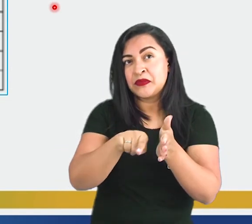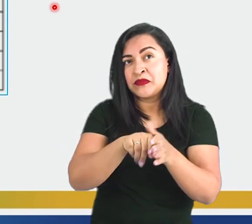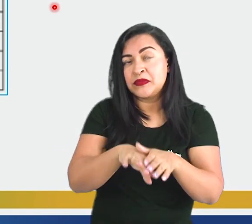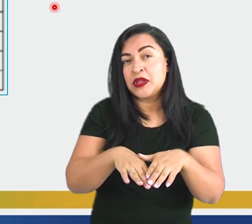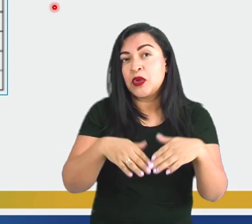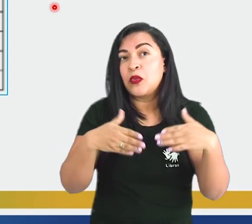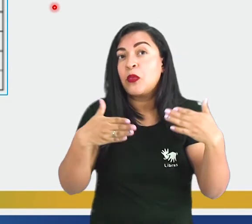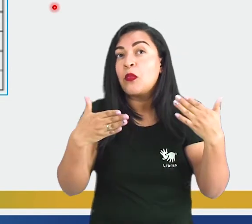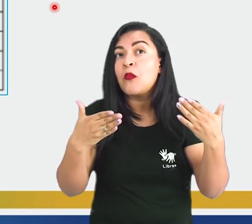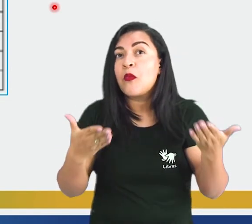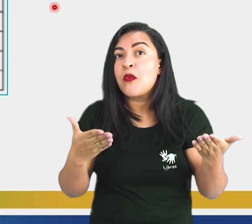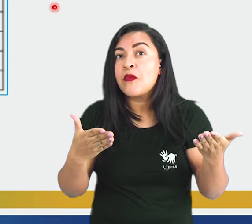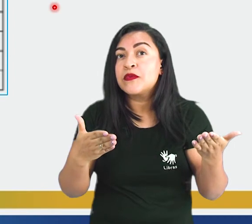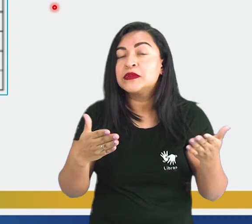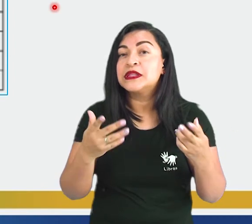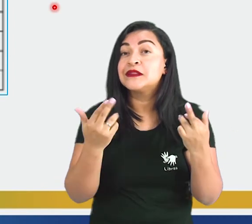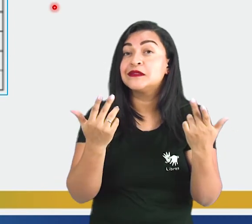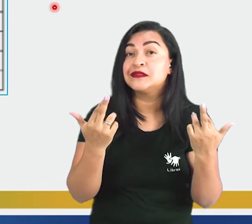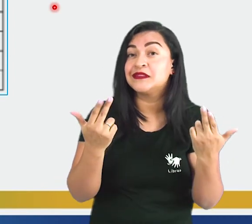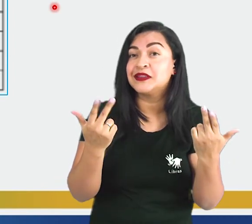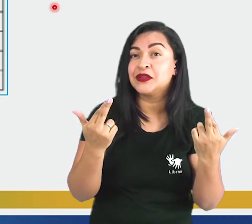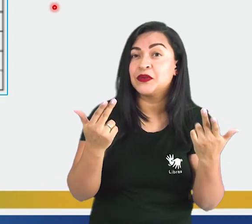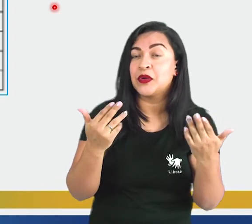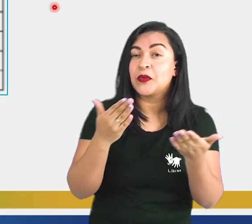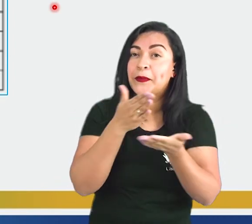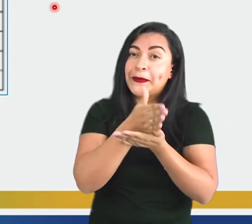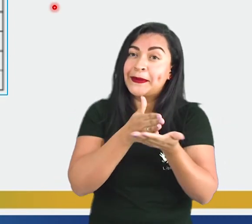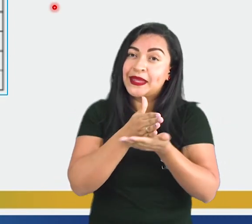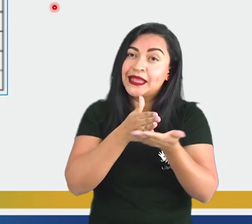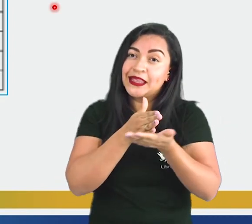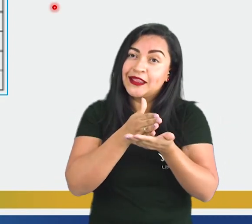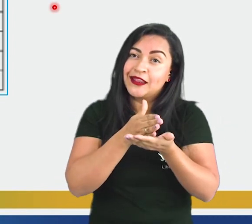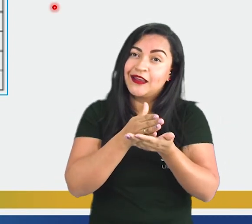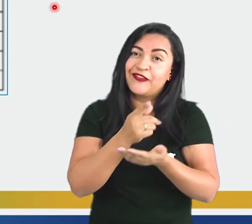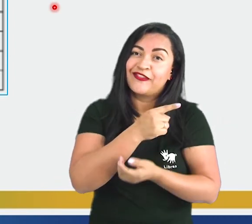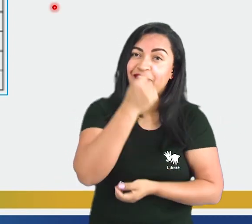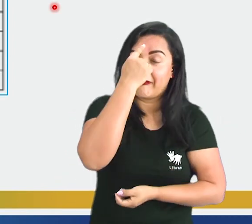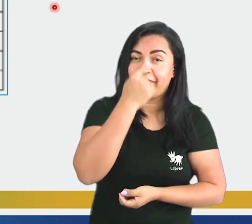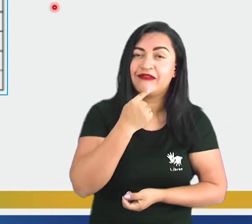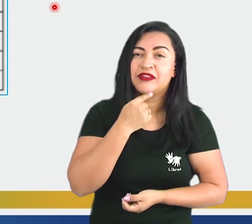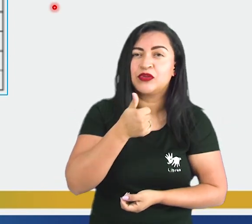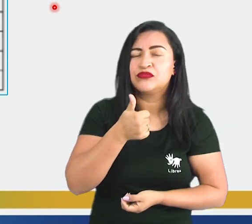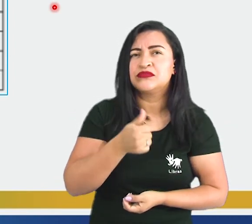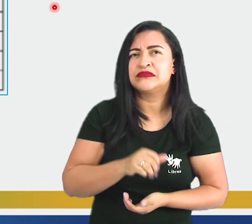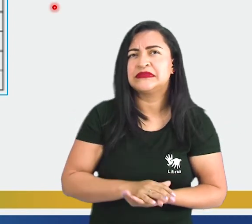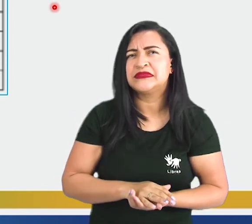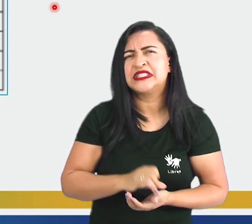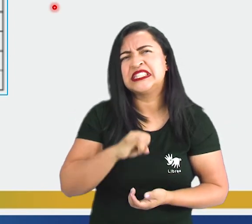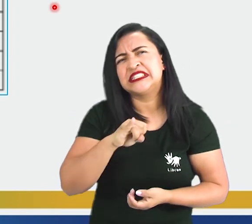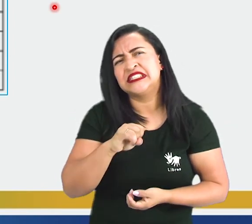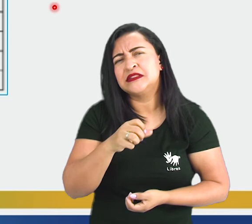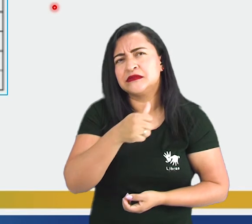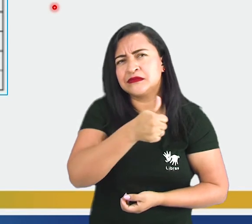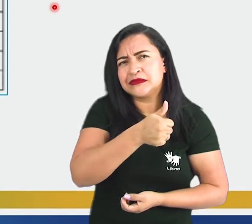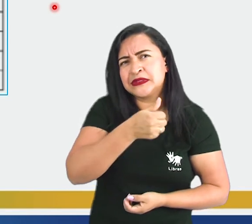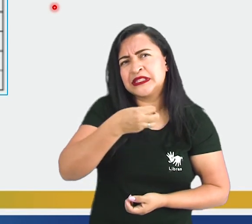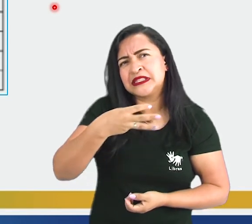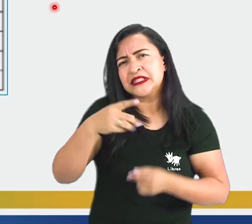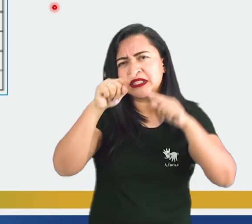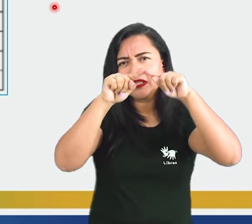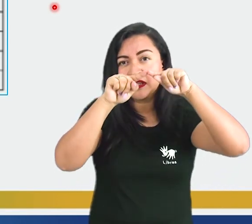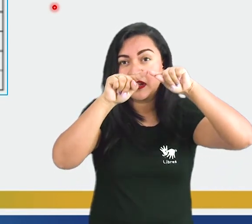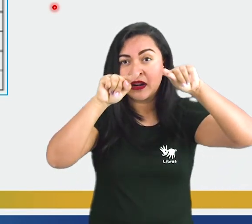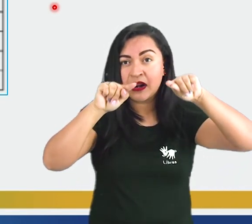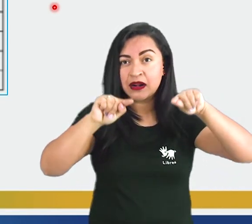qual delas tem medida de área igual a metade da medida da figura 1? Se a nossa figura 1 tem 13 quadradinhos,